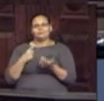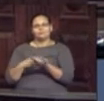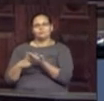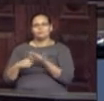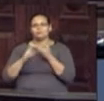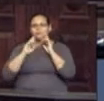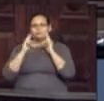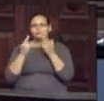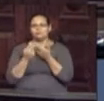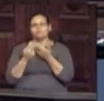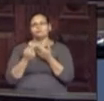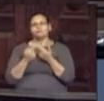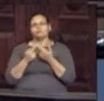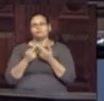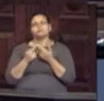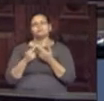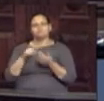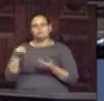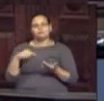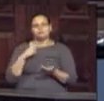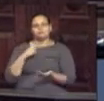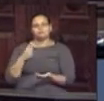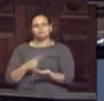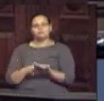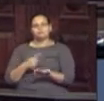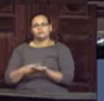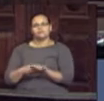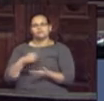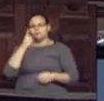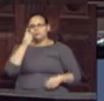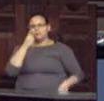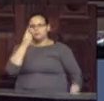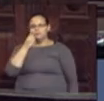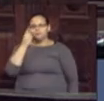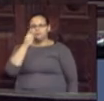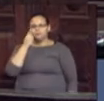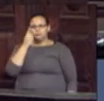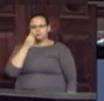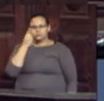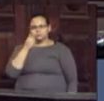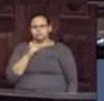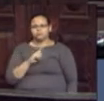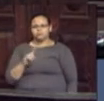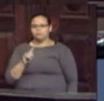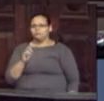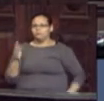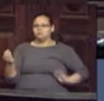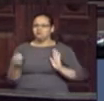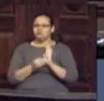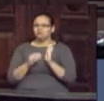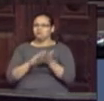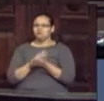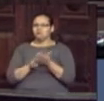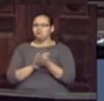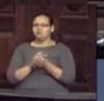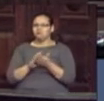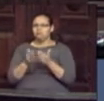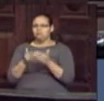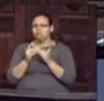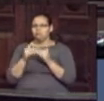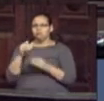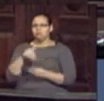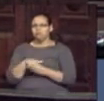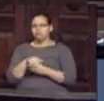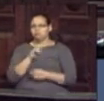Líderes, pelo qual nós havíamos combinado que os deputados não destacariam nenhuma emenda e nem se pediria